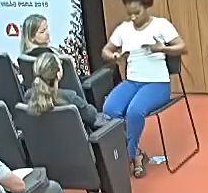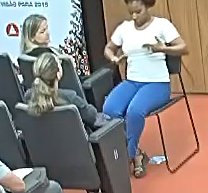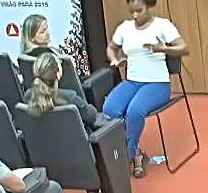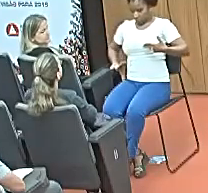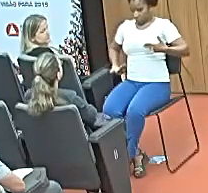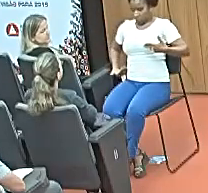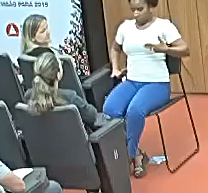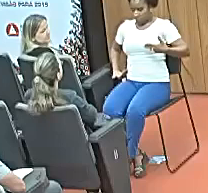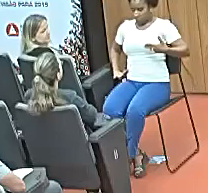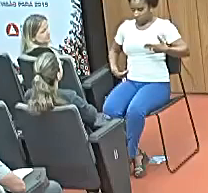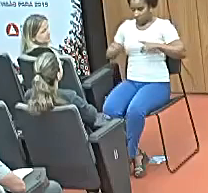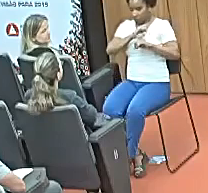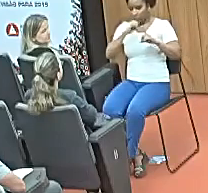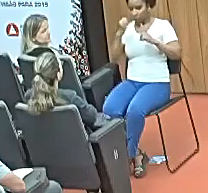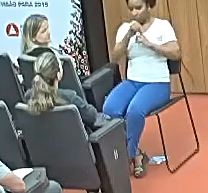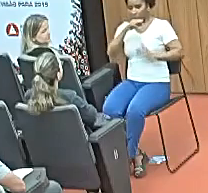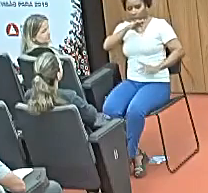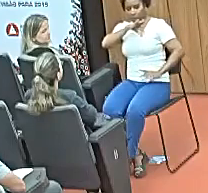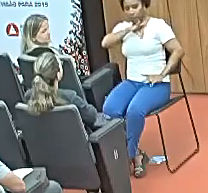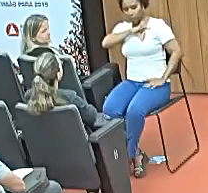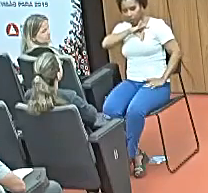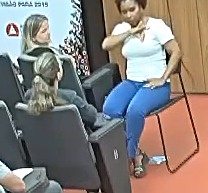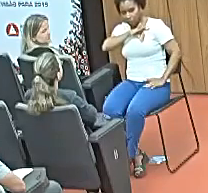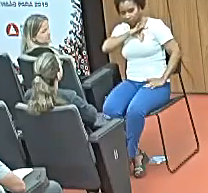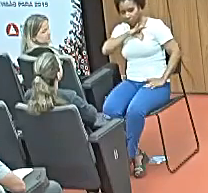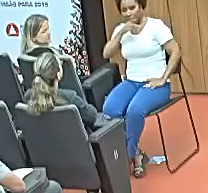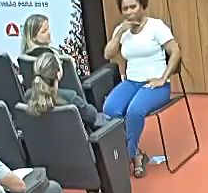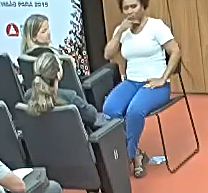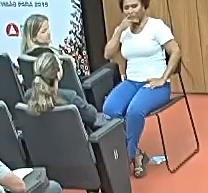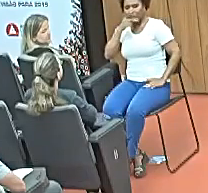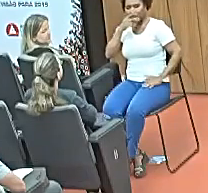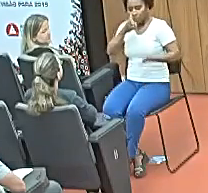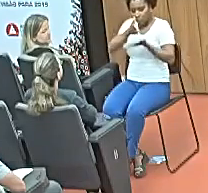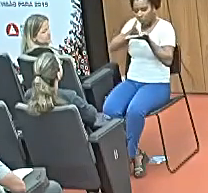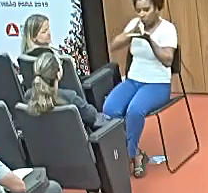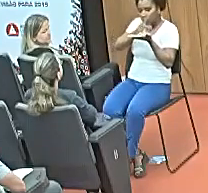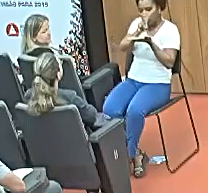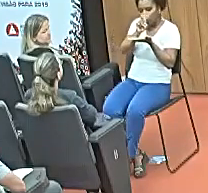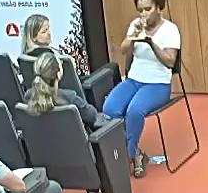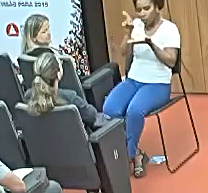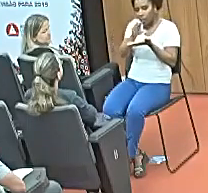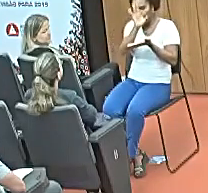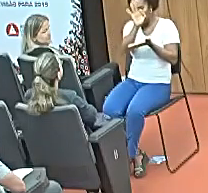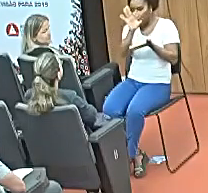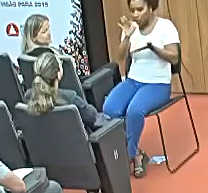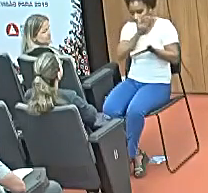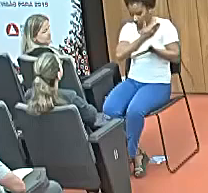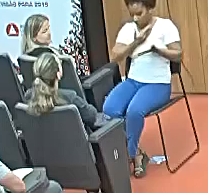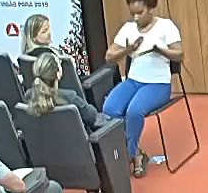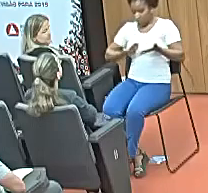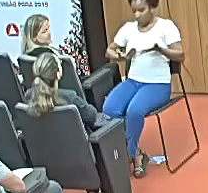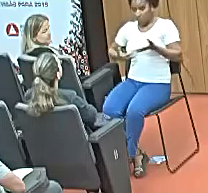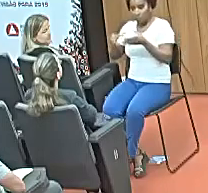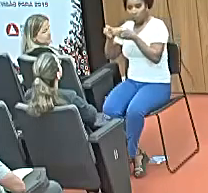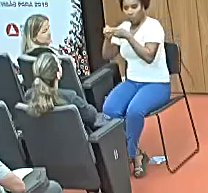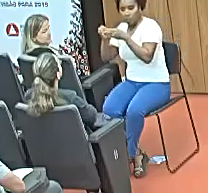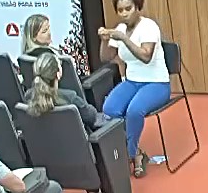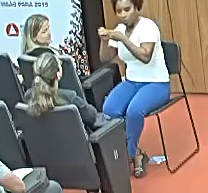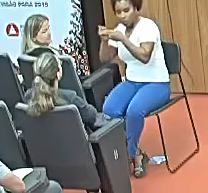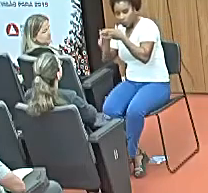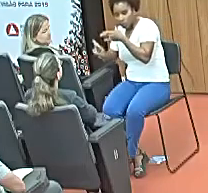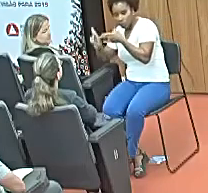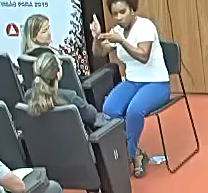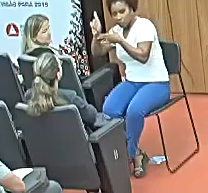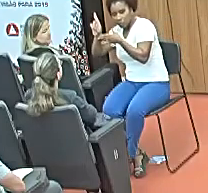50 por cento dos membros são governo e 50% membro da sociedade civil os representantes da sociedade civil